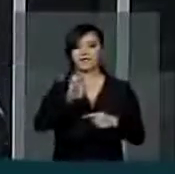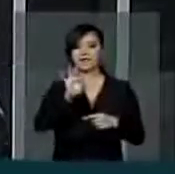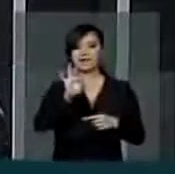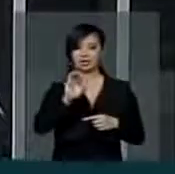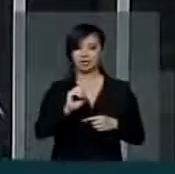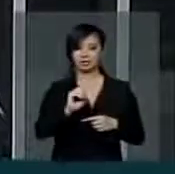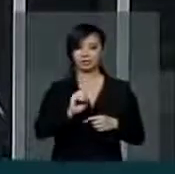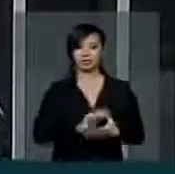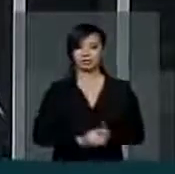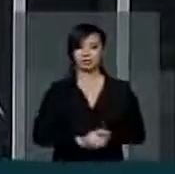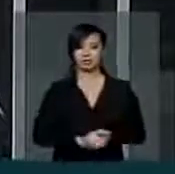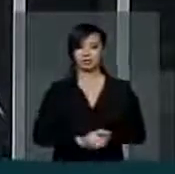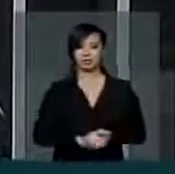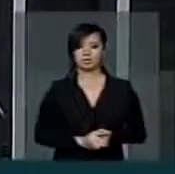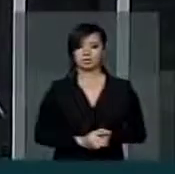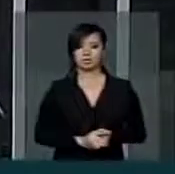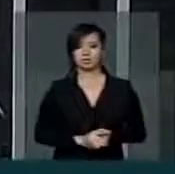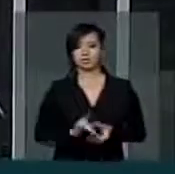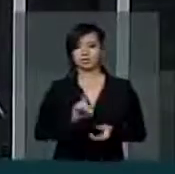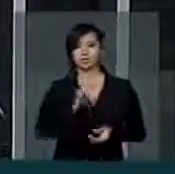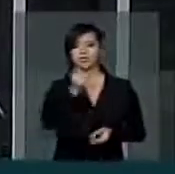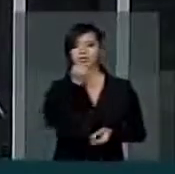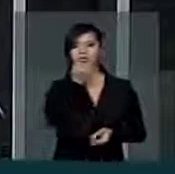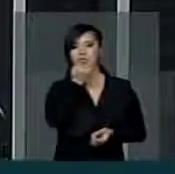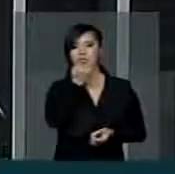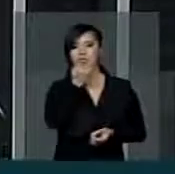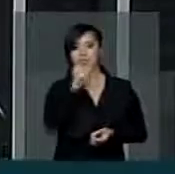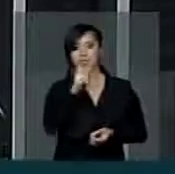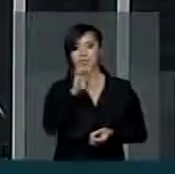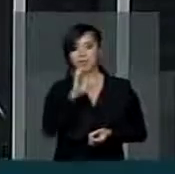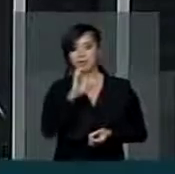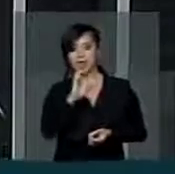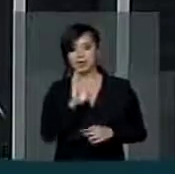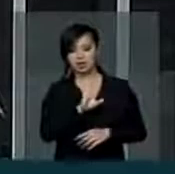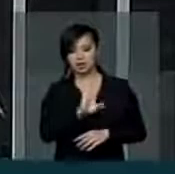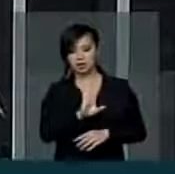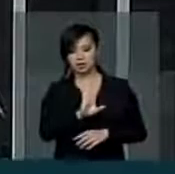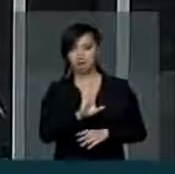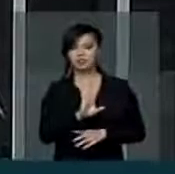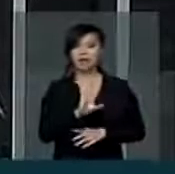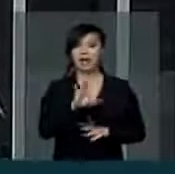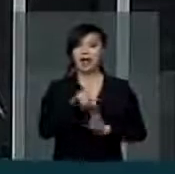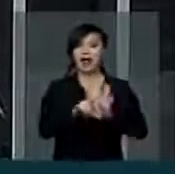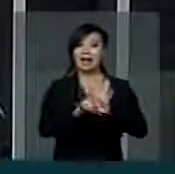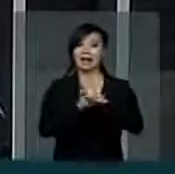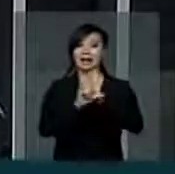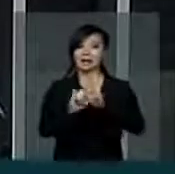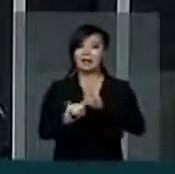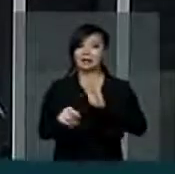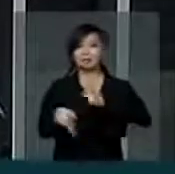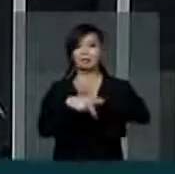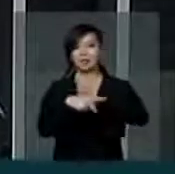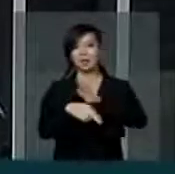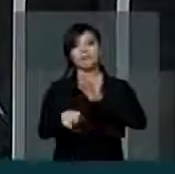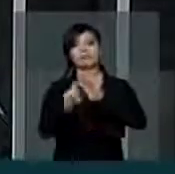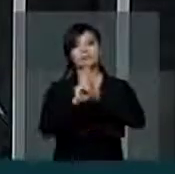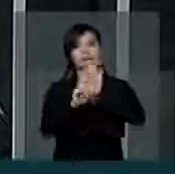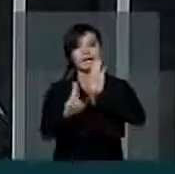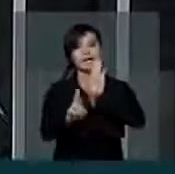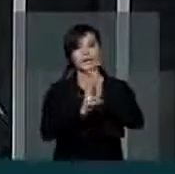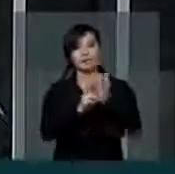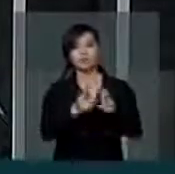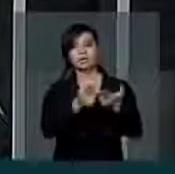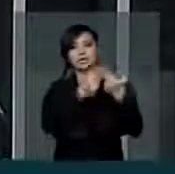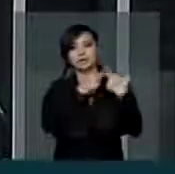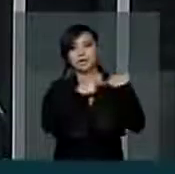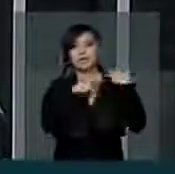que regulamenta a 29, que é da saúde, deputado Edinho. Ela foi vetada em parte. E nós precisamos tomar